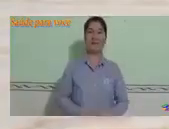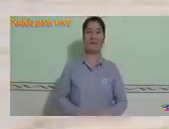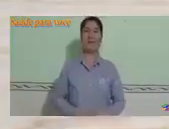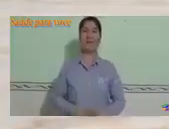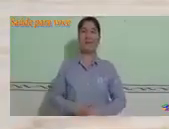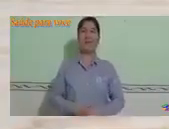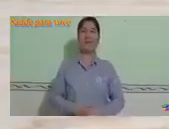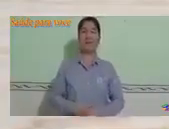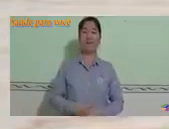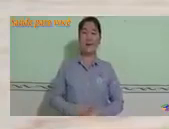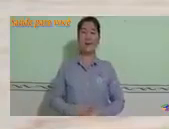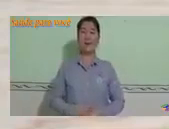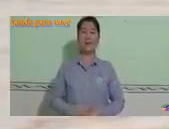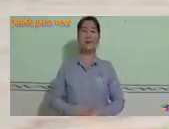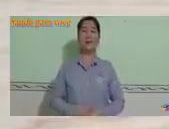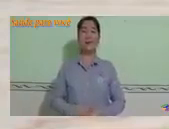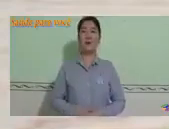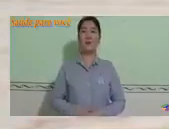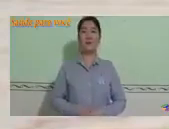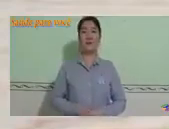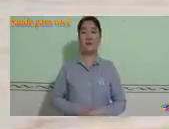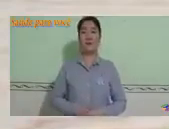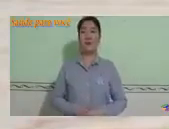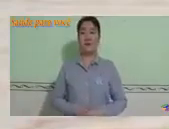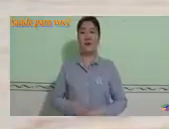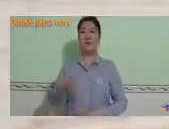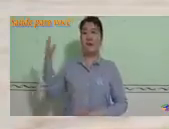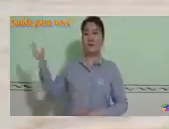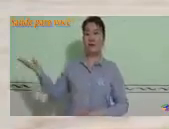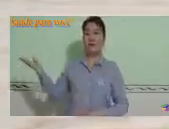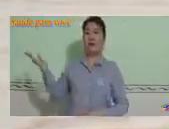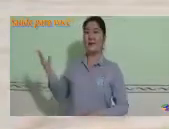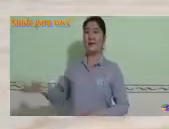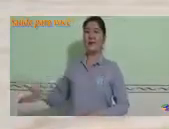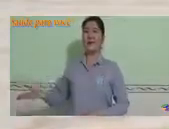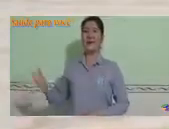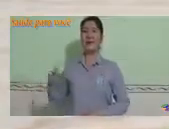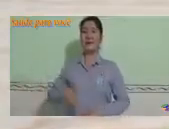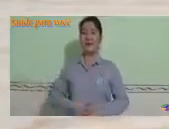MILVISULIZAC cedilha o ATIOS 955 inscreva-se.